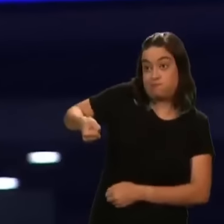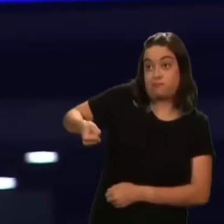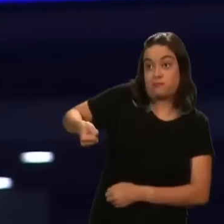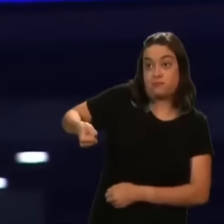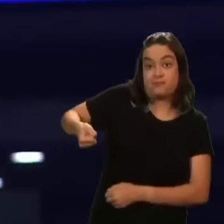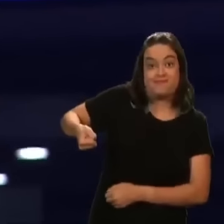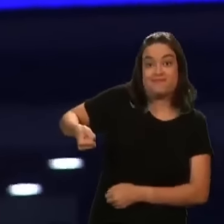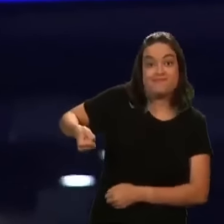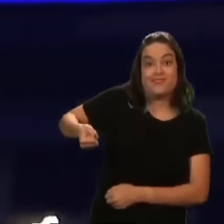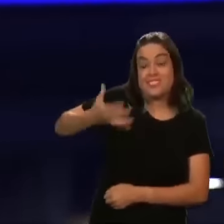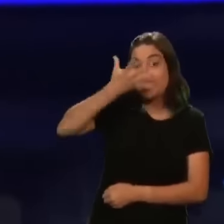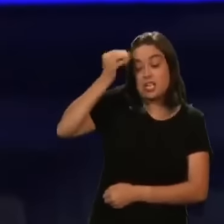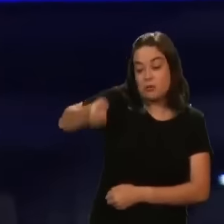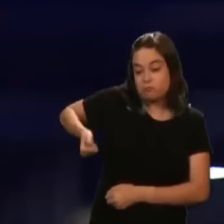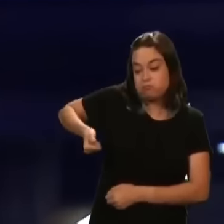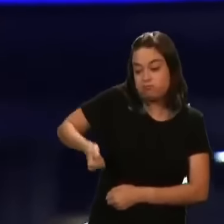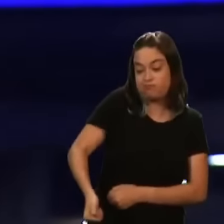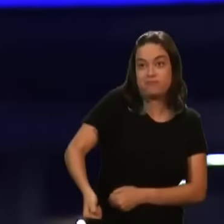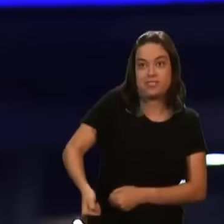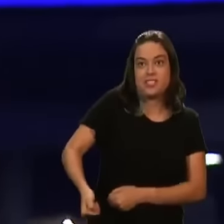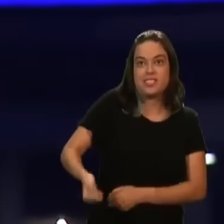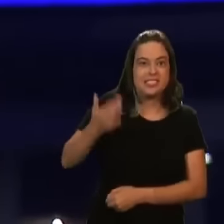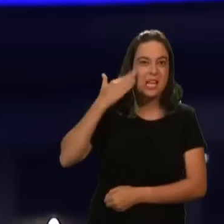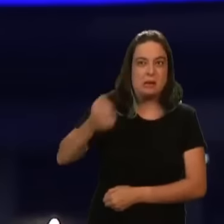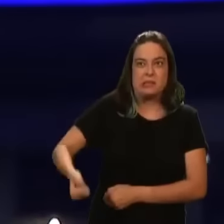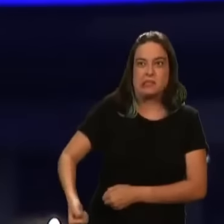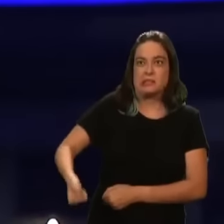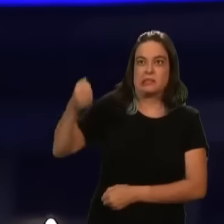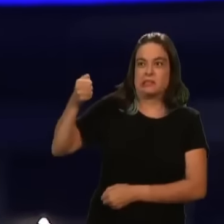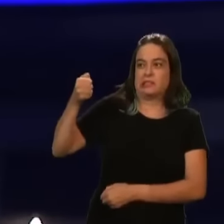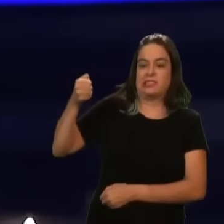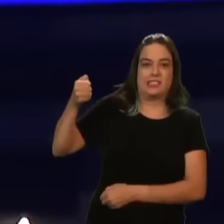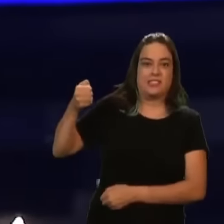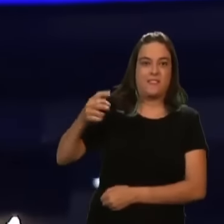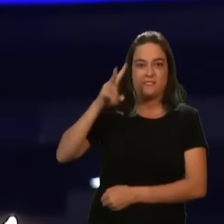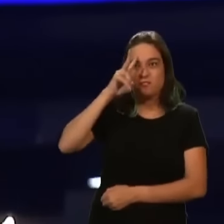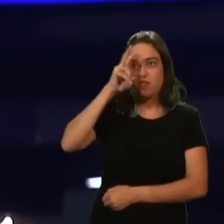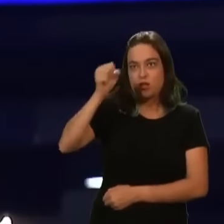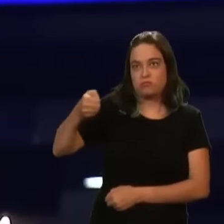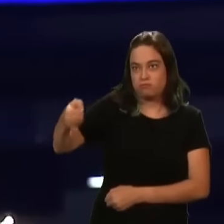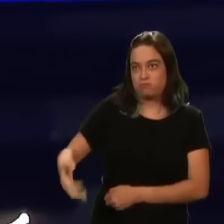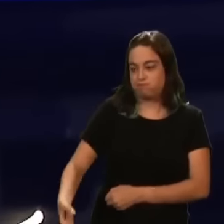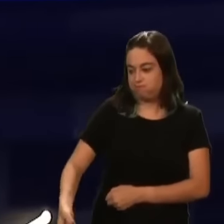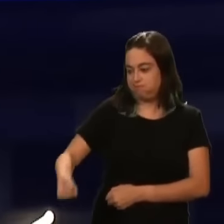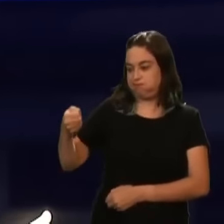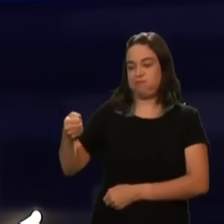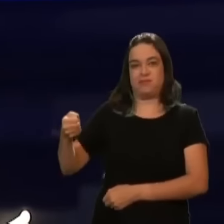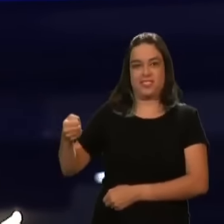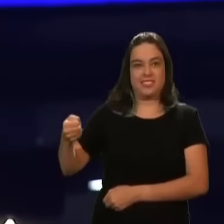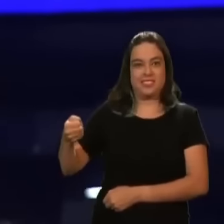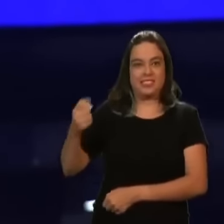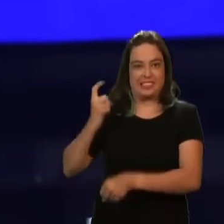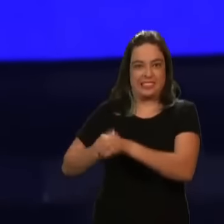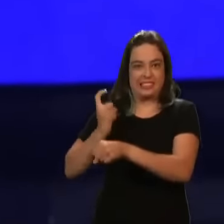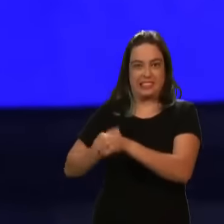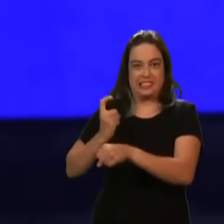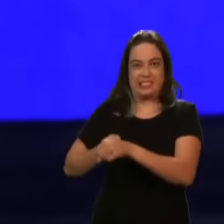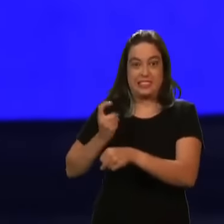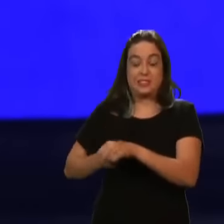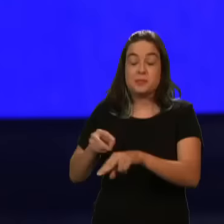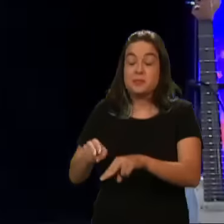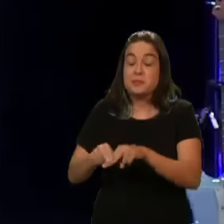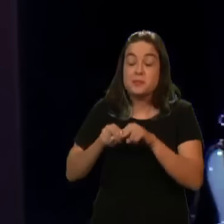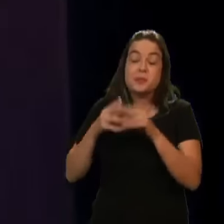aqui, ó. Quem lembra daqueles freio de mão que puxava e que ficava, quando ele ia ficando frouxo, ele ficava para cima? Quem lembra?